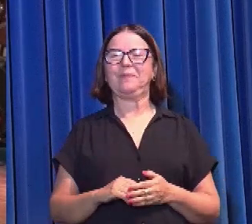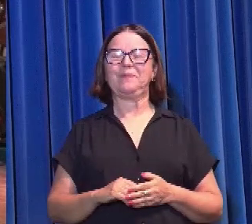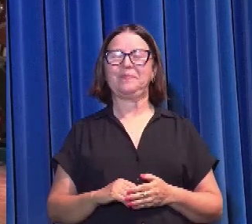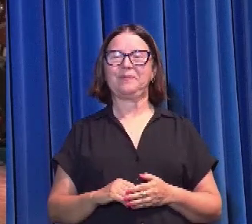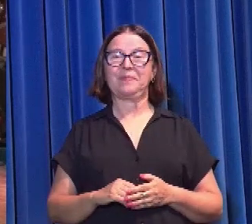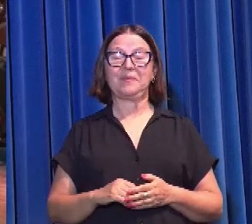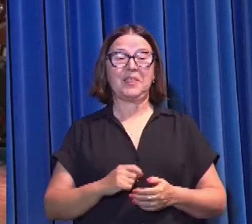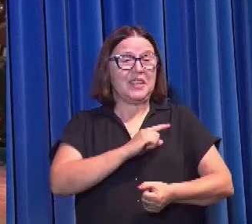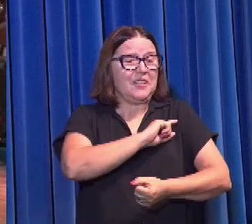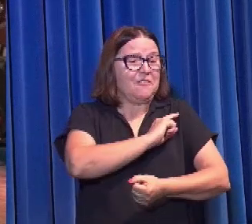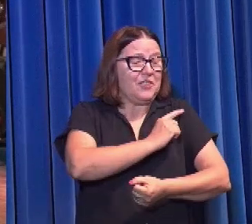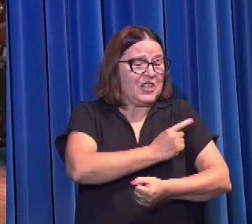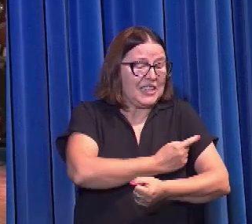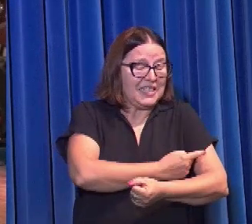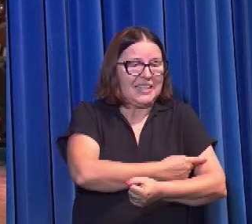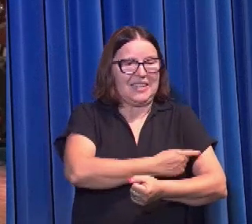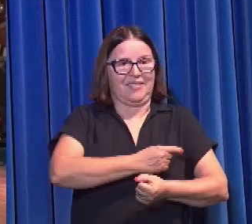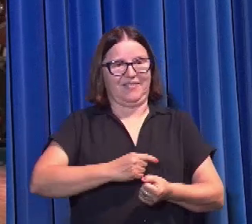Esforçando-vos